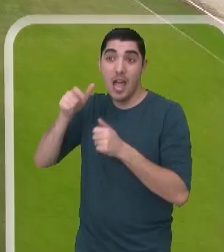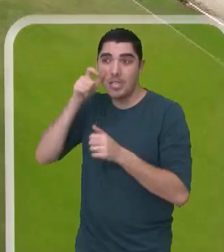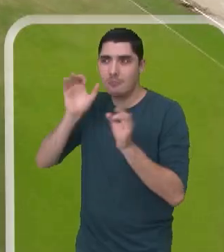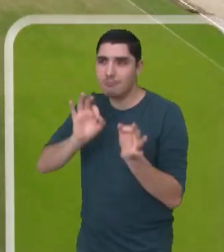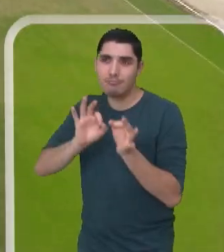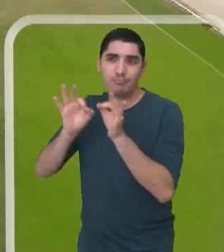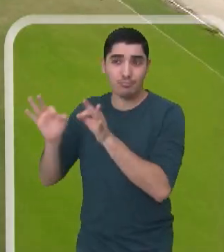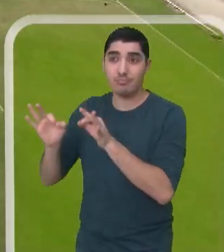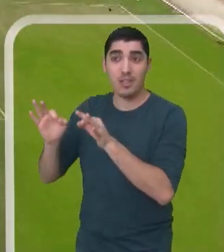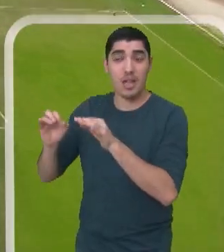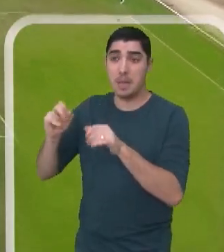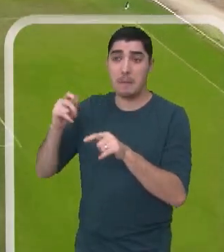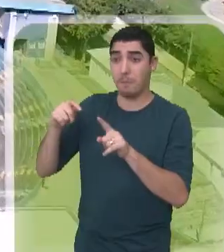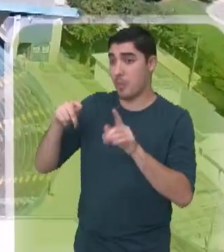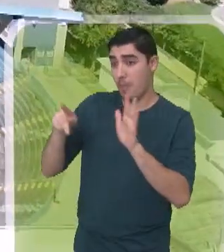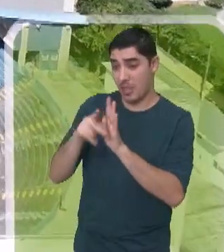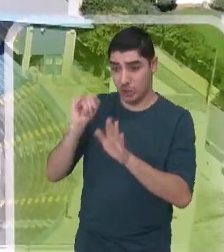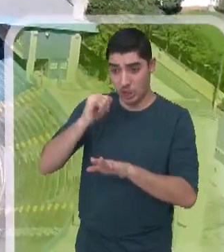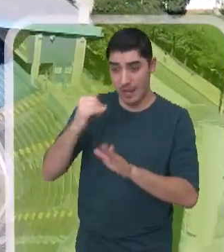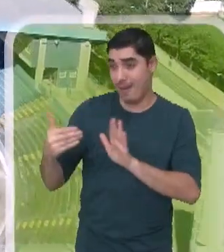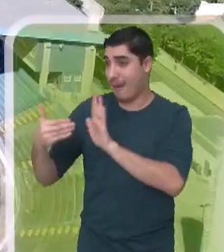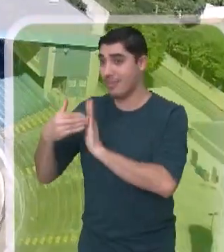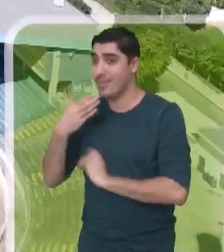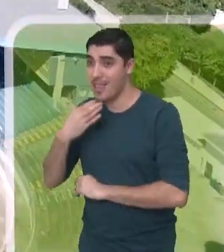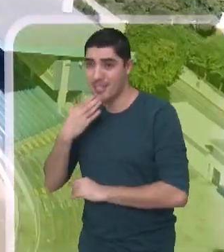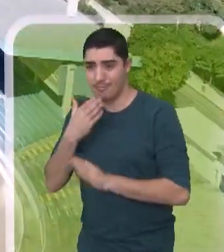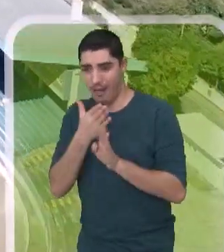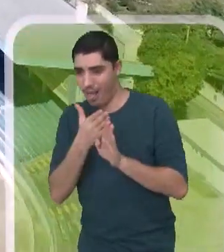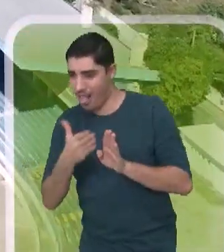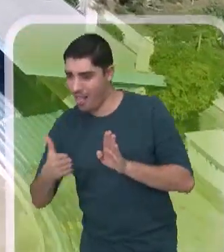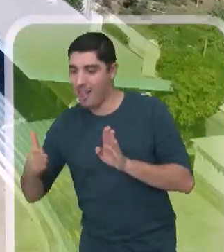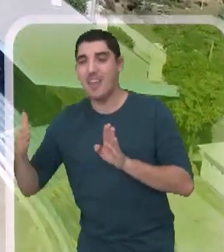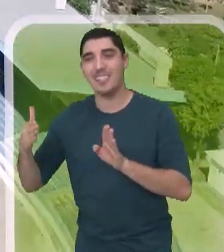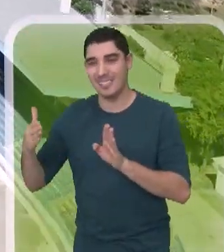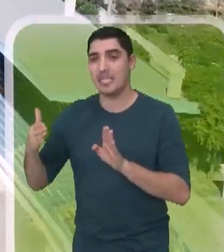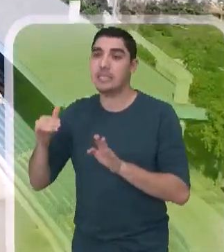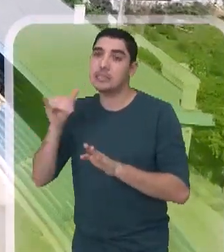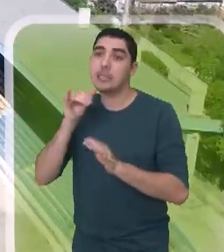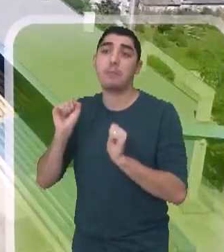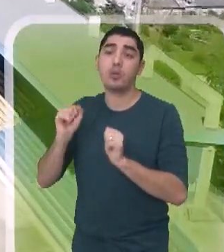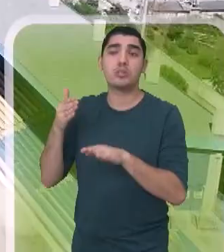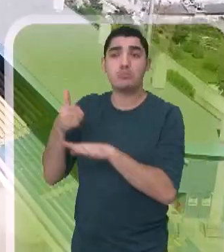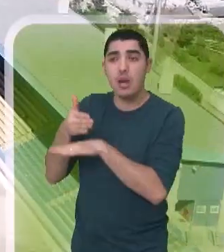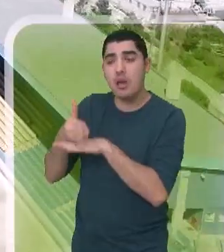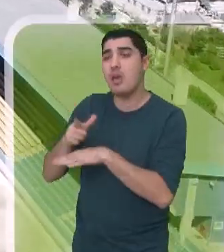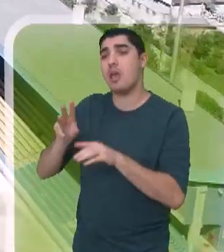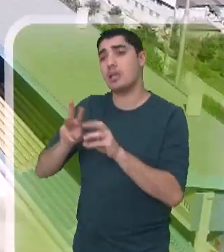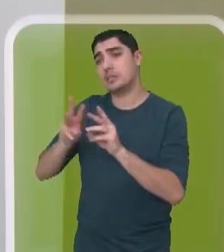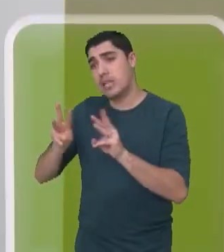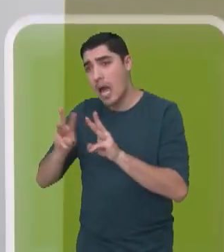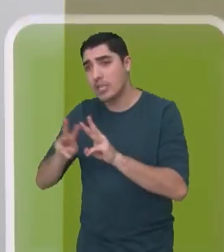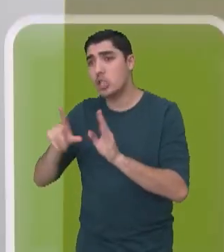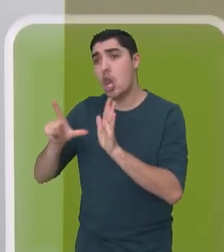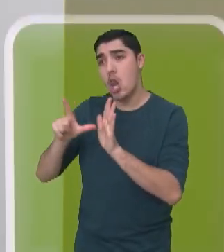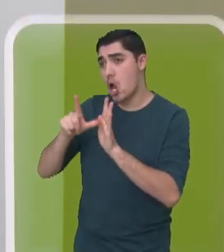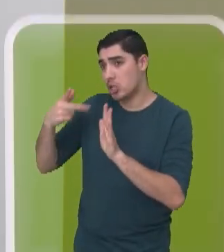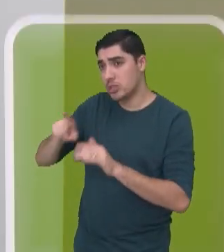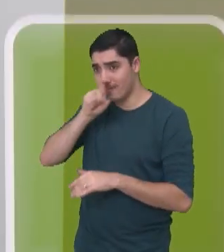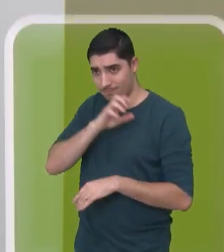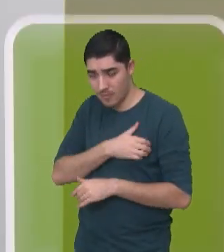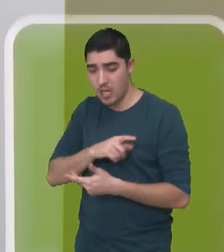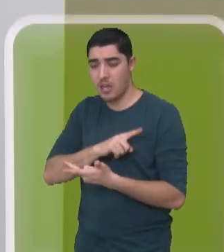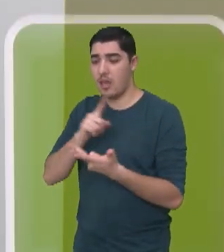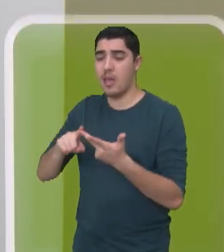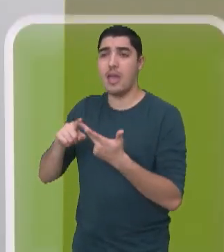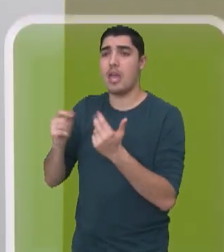José o ano inteiro. E isso dá força para as nossas outras ações, como sócio-torcedor, como a Loja da Águia, como, né, um site atualizado, as